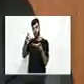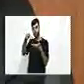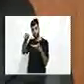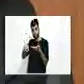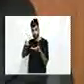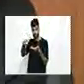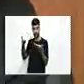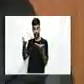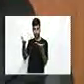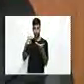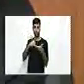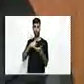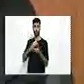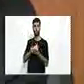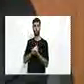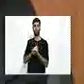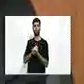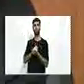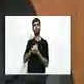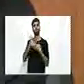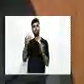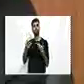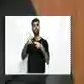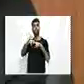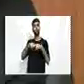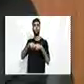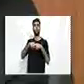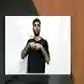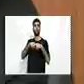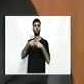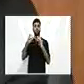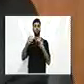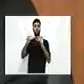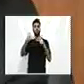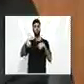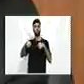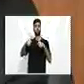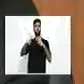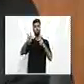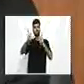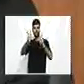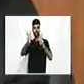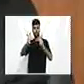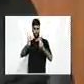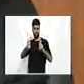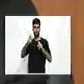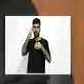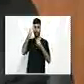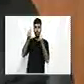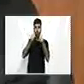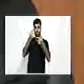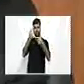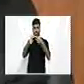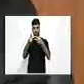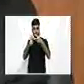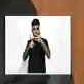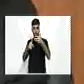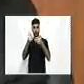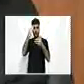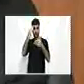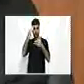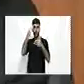Desse eh querendo ou não acaba permeando né aí alguns problemas do nosso